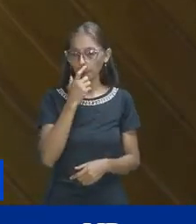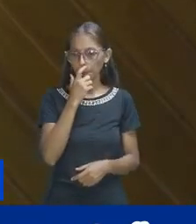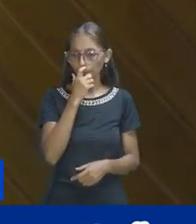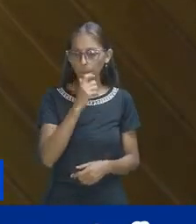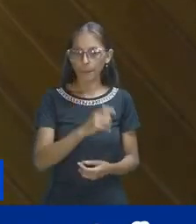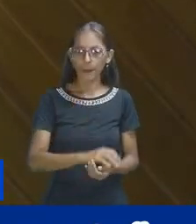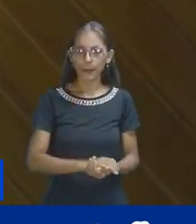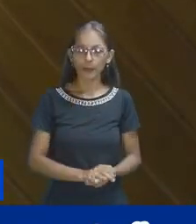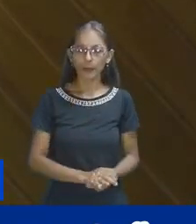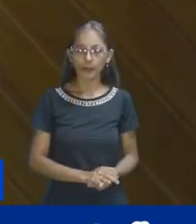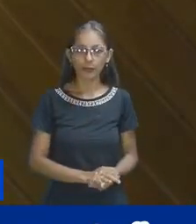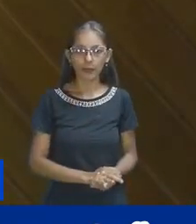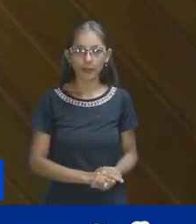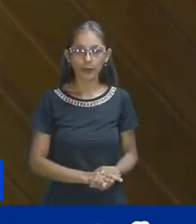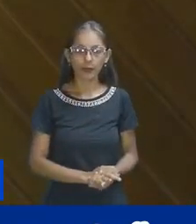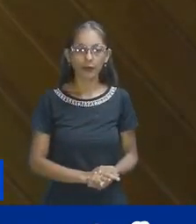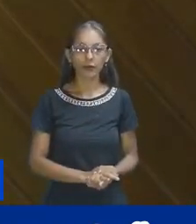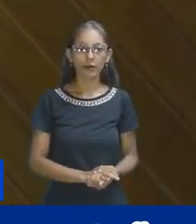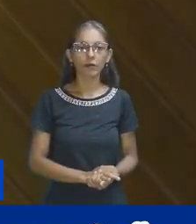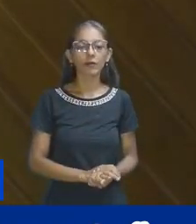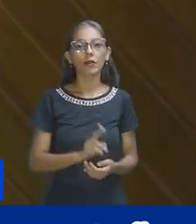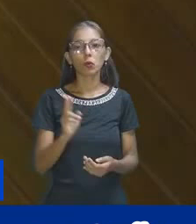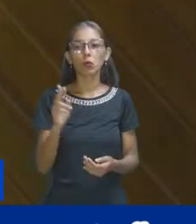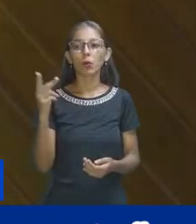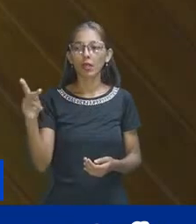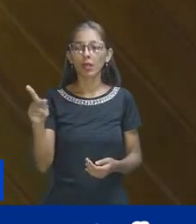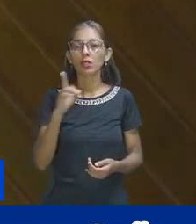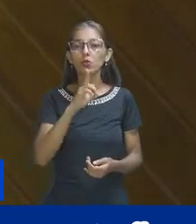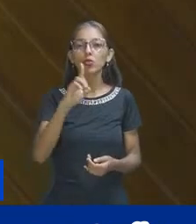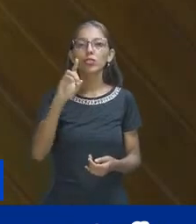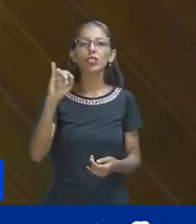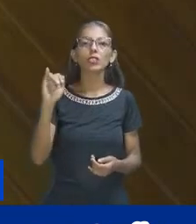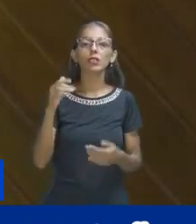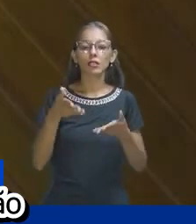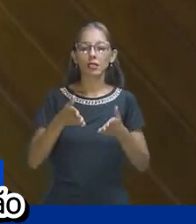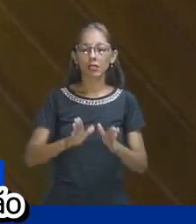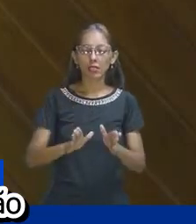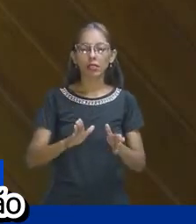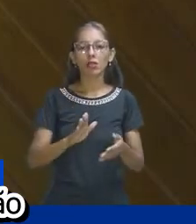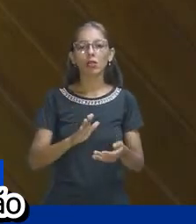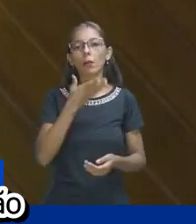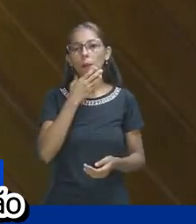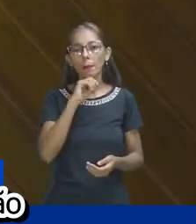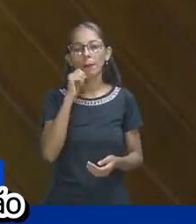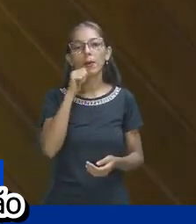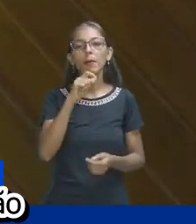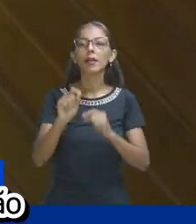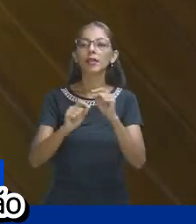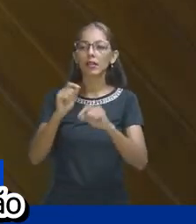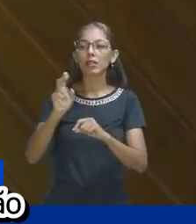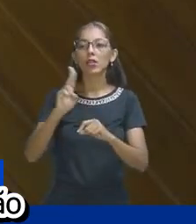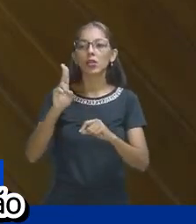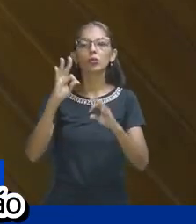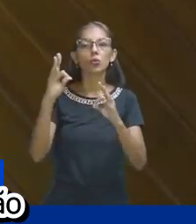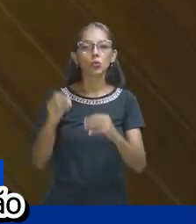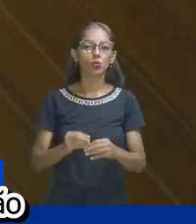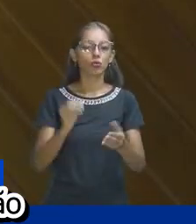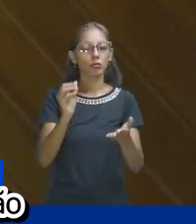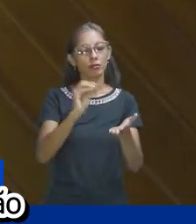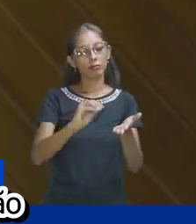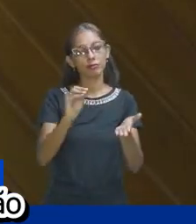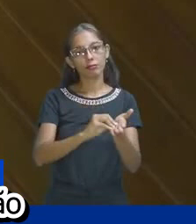acusação que o MP dispensou durante a instrução, tanto da AIME quanto da representação, de modo que esses mesmos fatos acabaram não